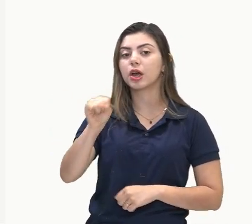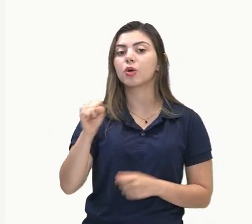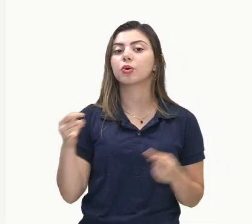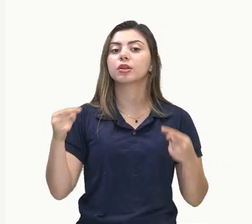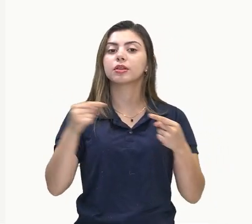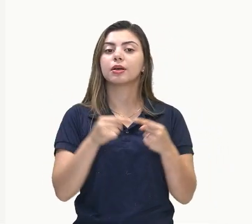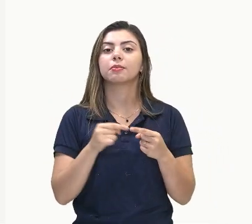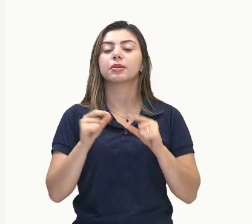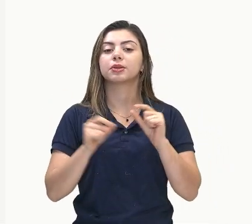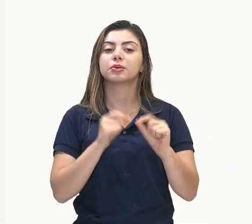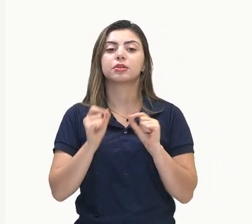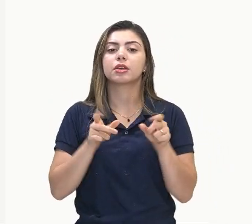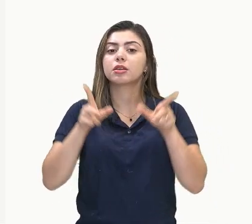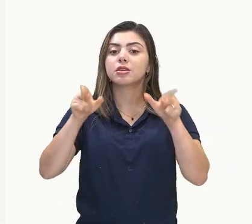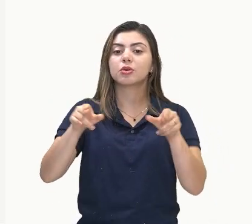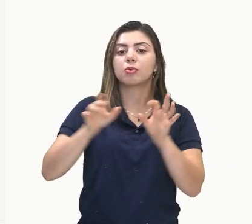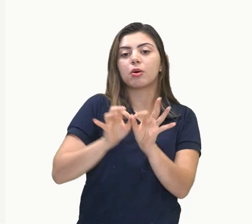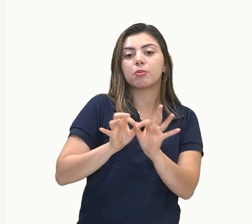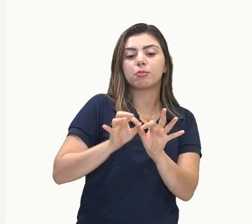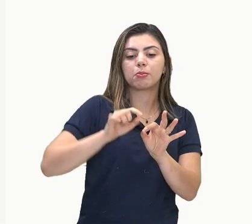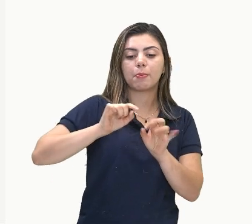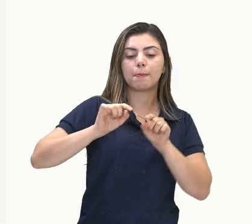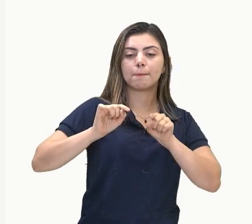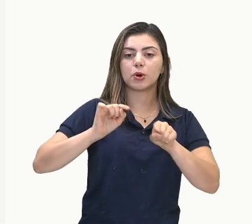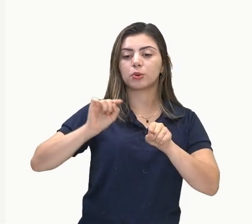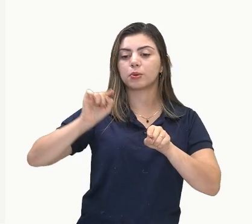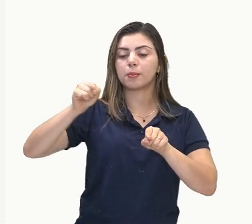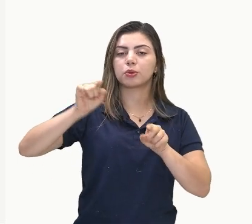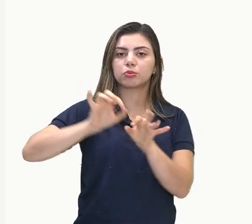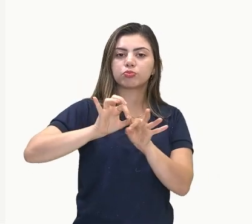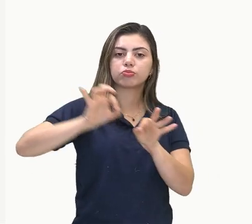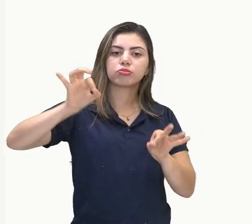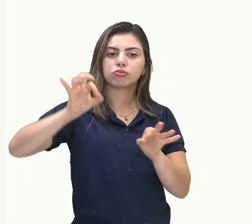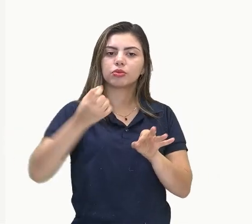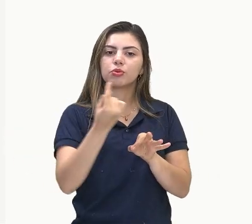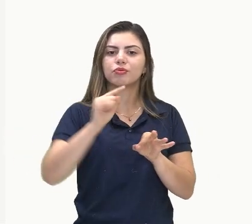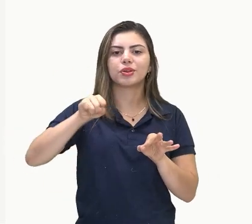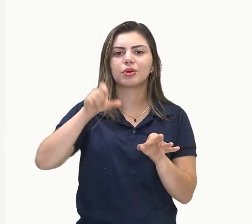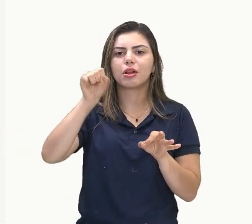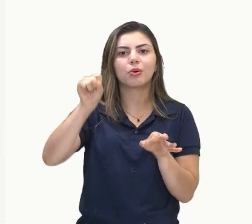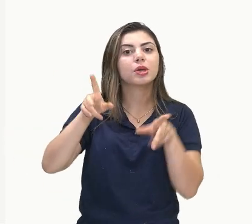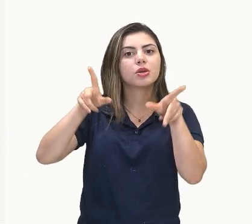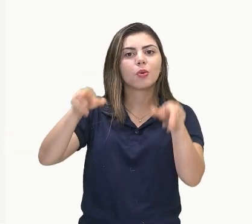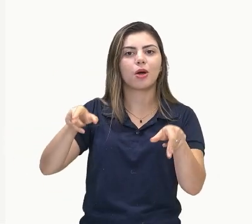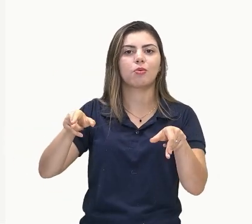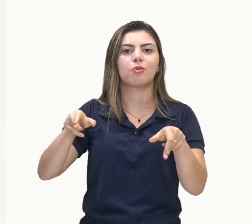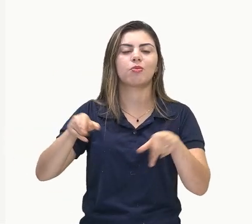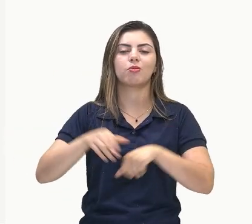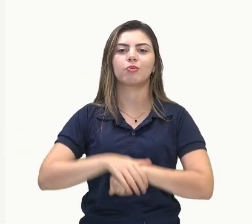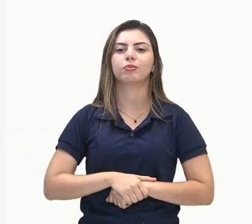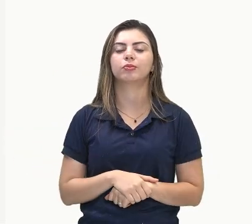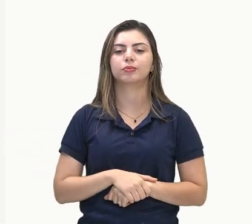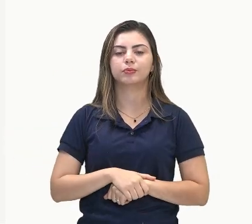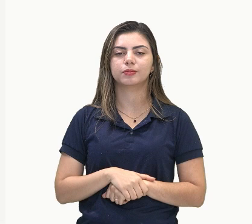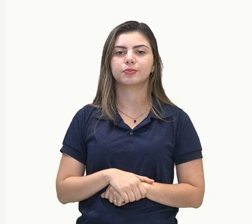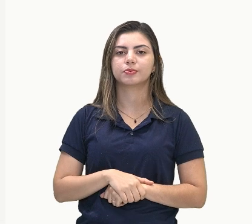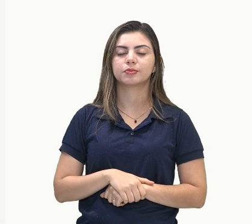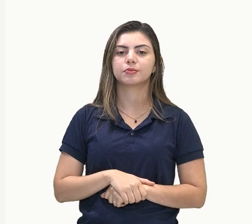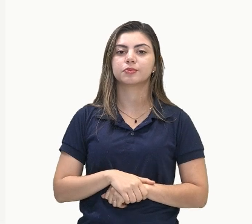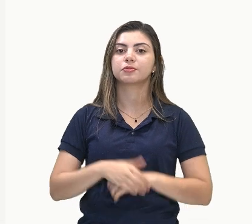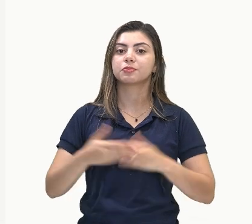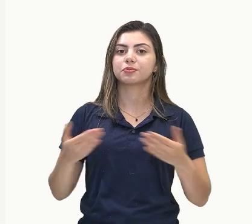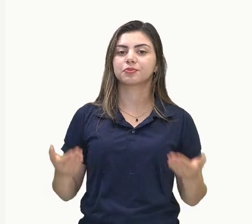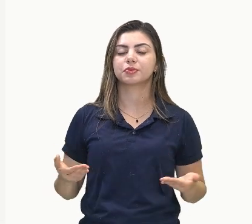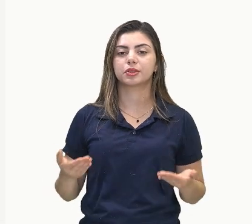exatamente igual à distância de um centro para o outro, correto? Então, voltando